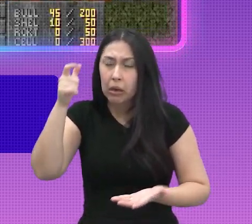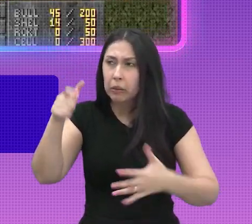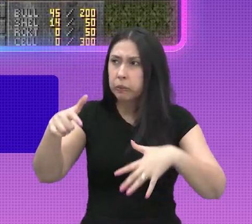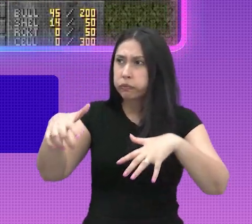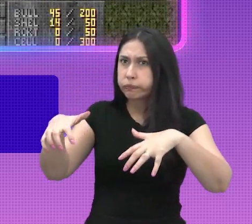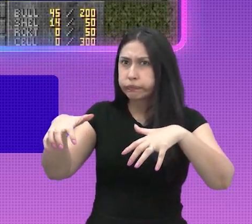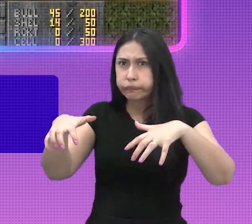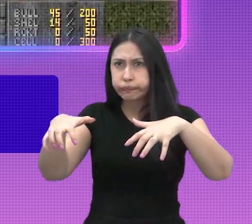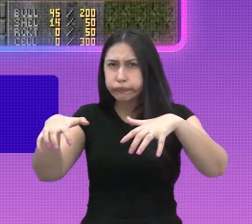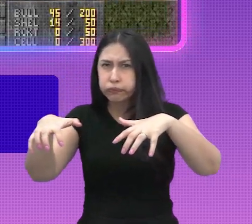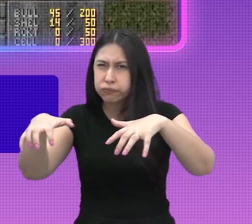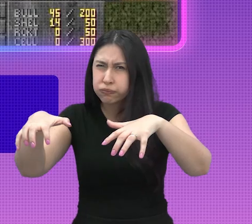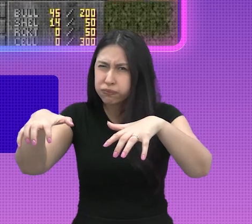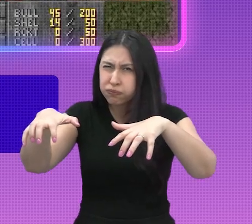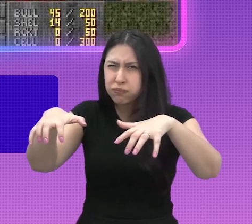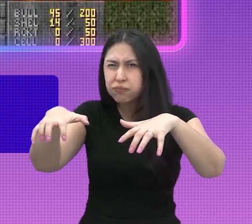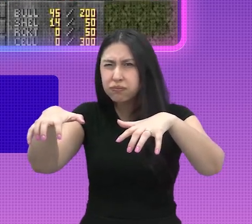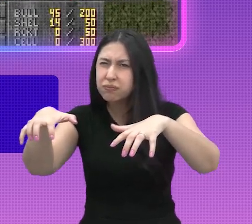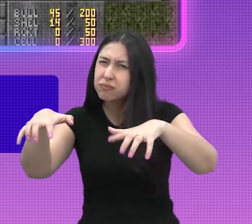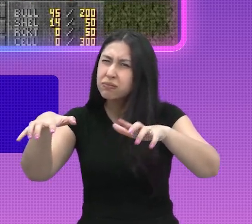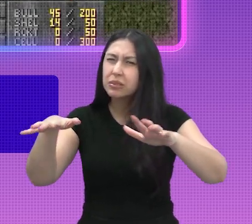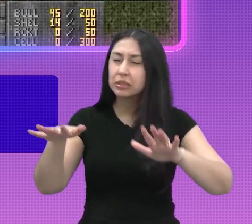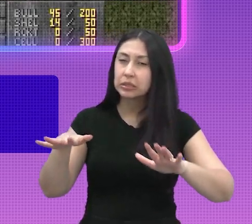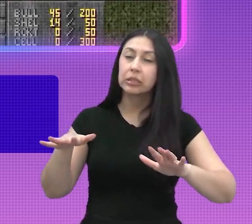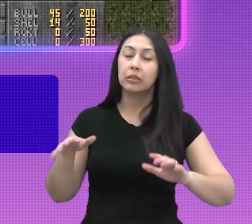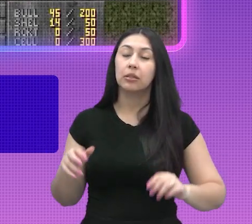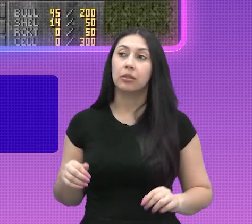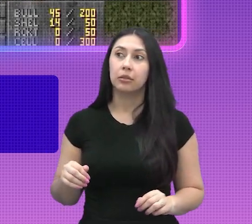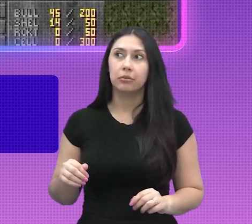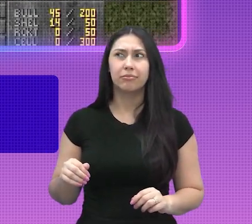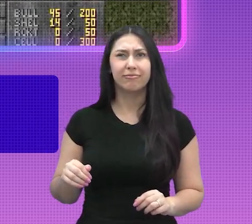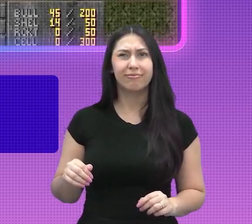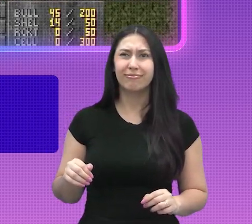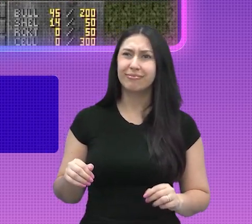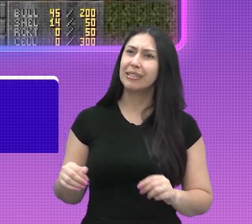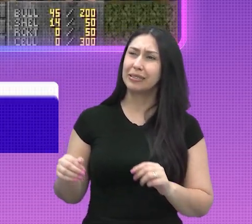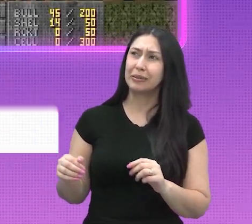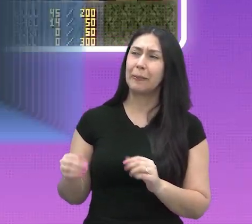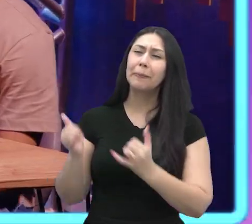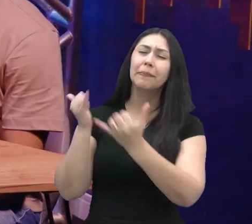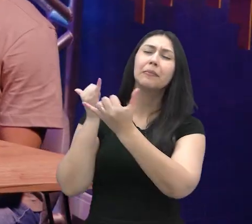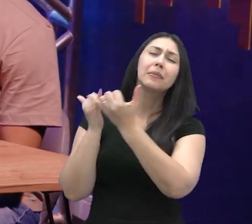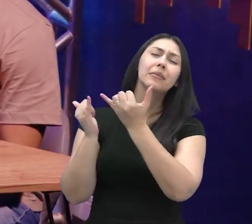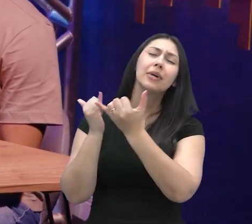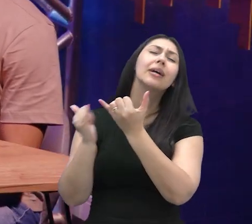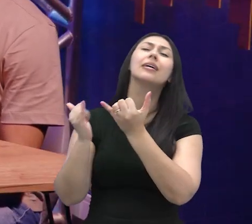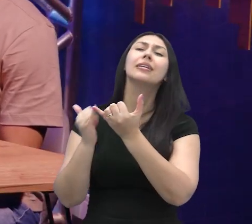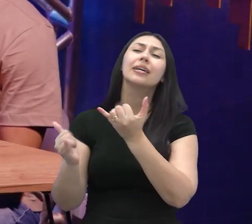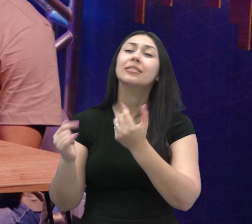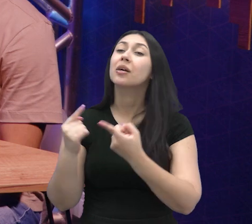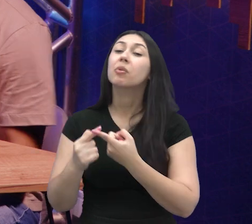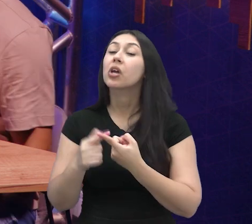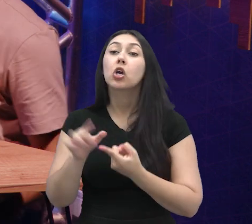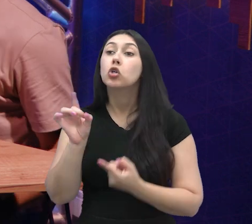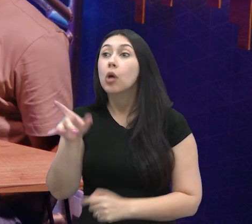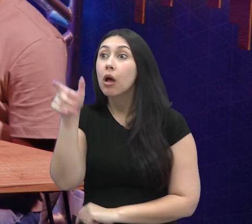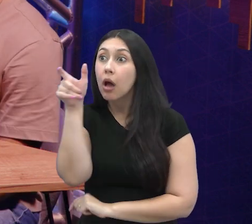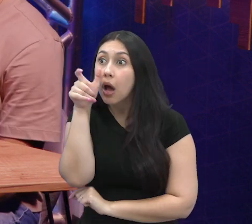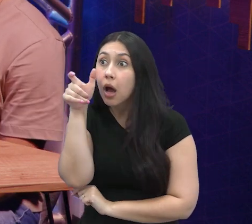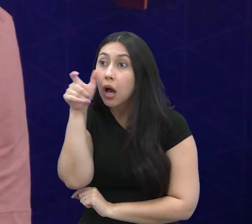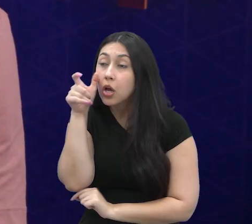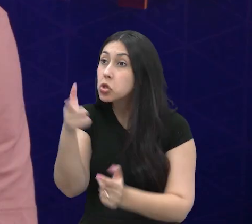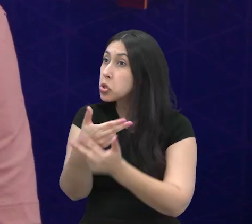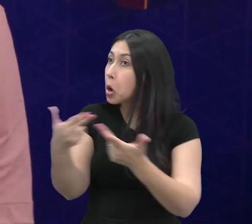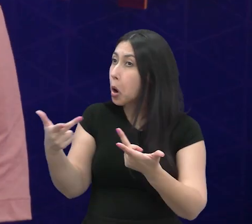vários monstros do inferno invadindo a Terra e tal. Então, é como se fosse isso aí, como se você ficasse só vendo isso,